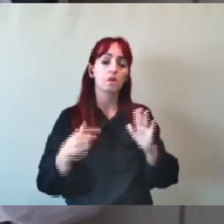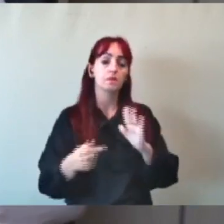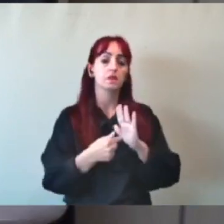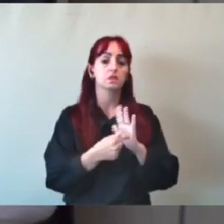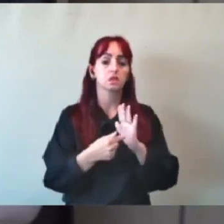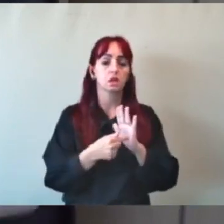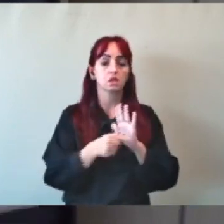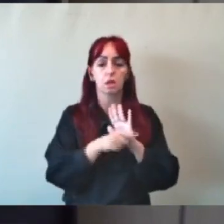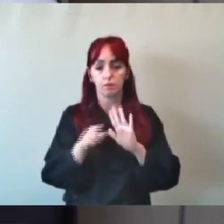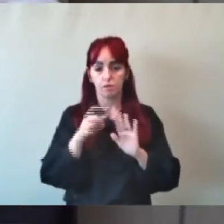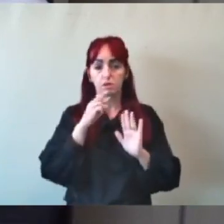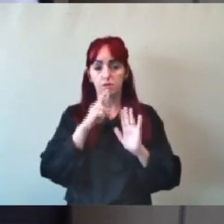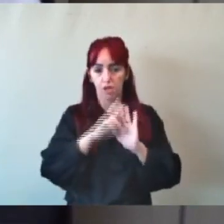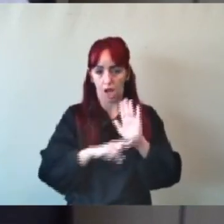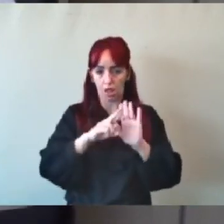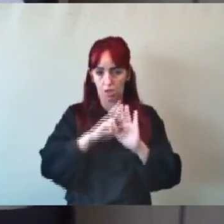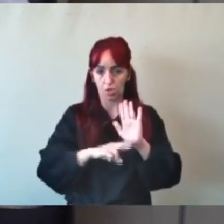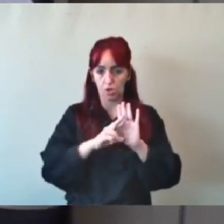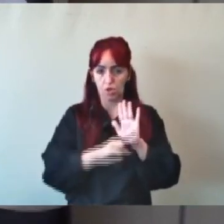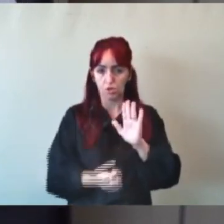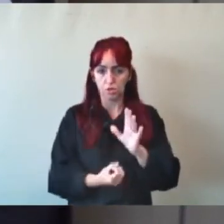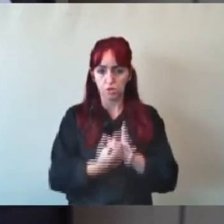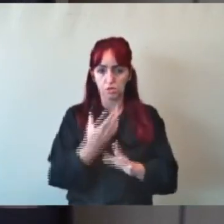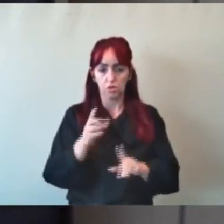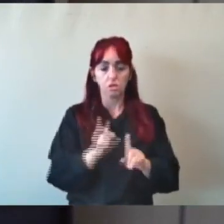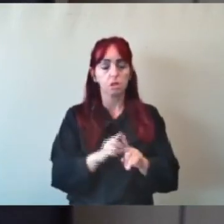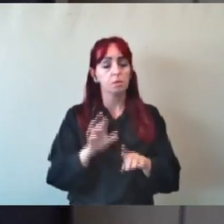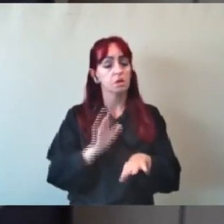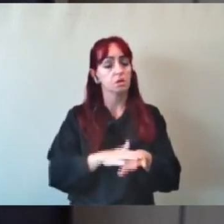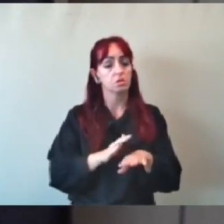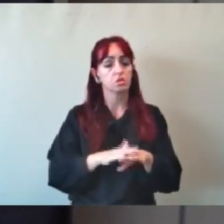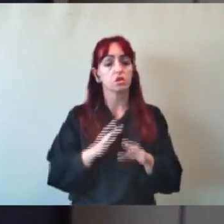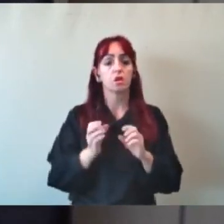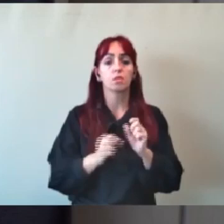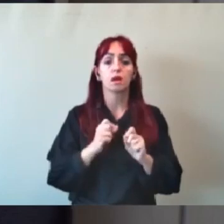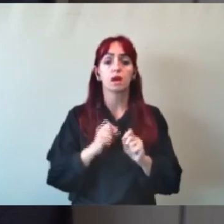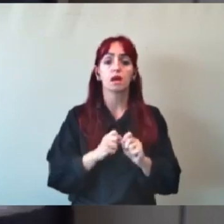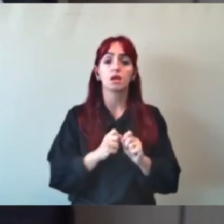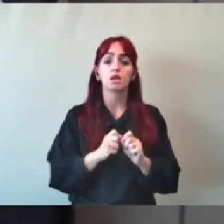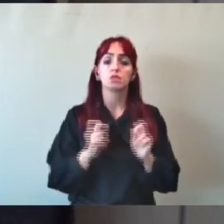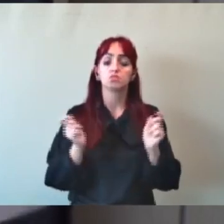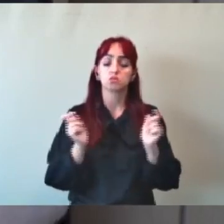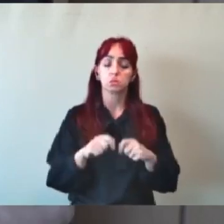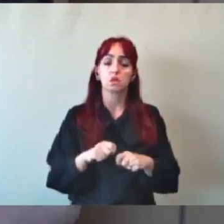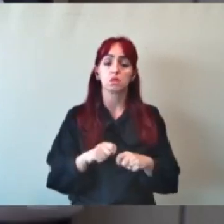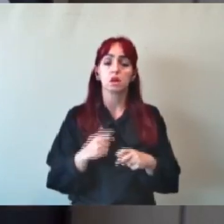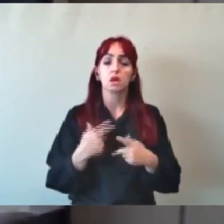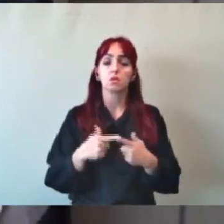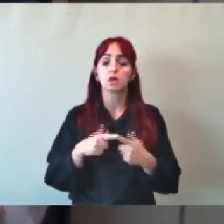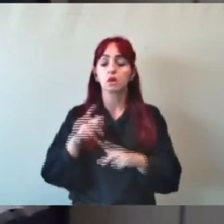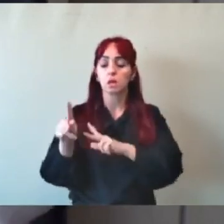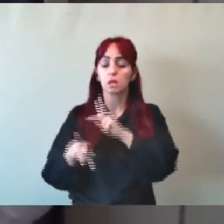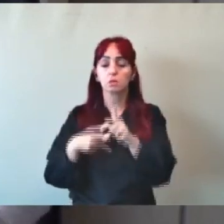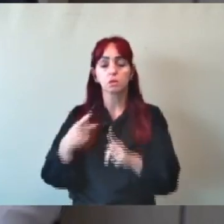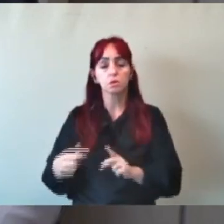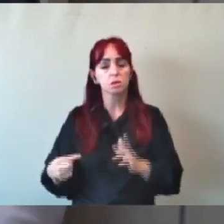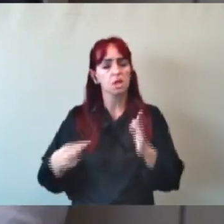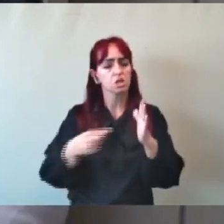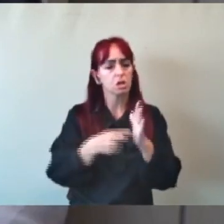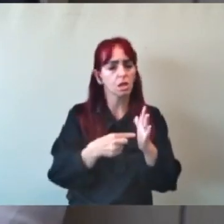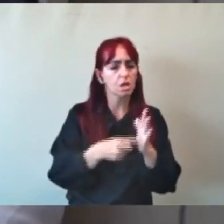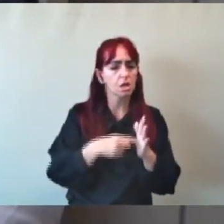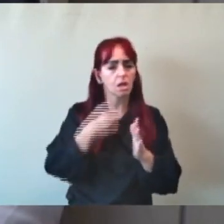presidente. E, assim, é só mais um termômetro da cidade que a gente vê. As pessoas estão indicando, falando, pedindo. É botar para